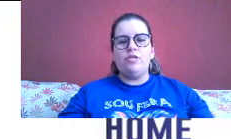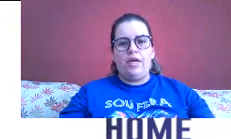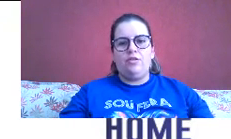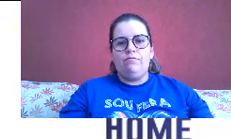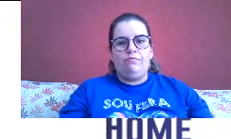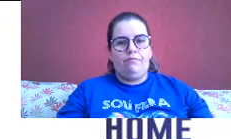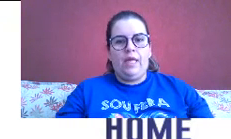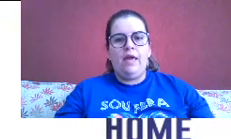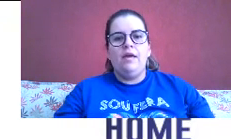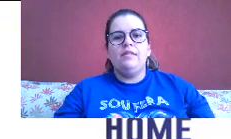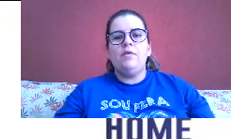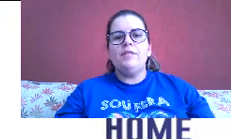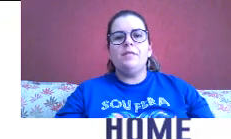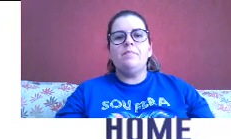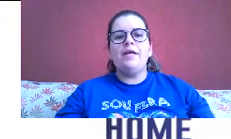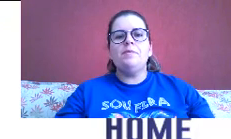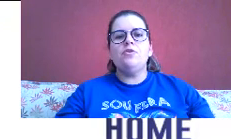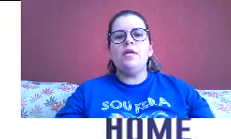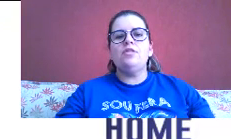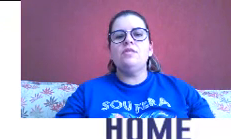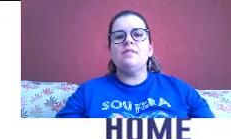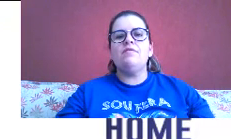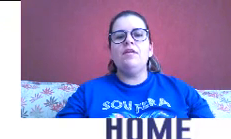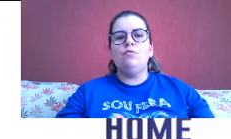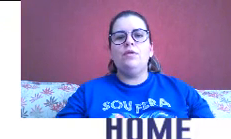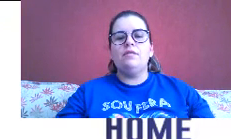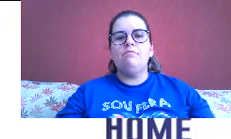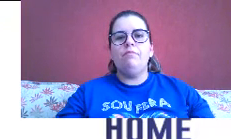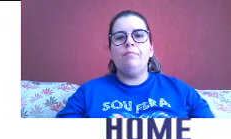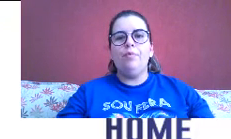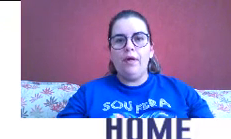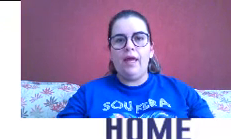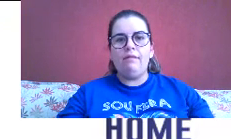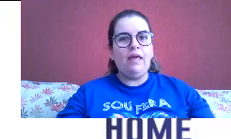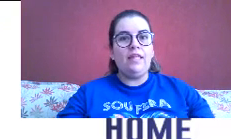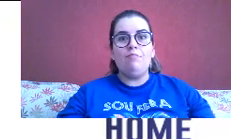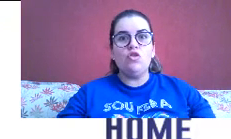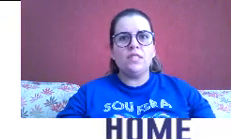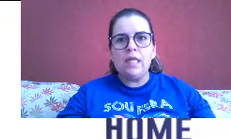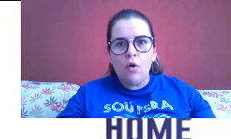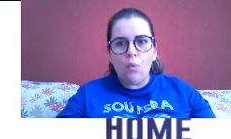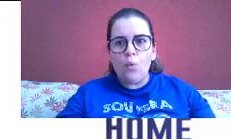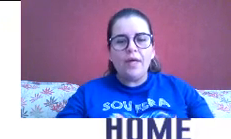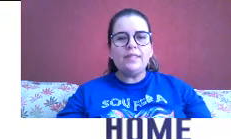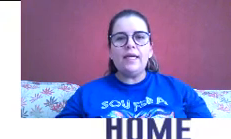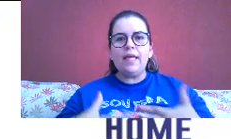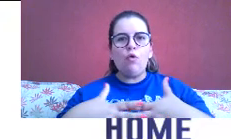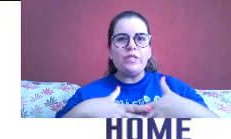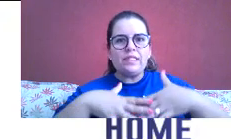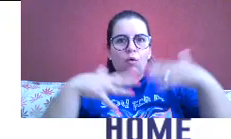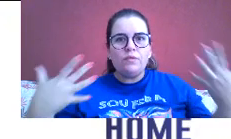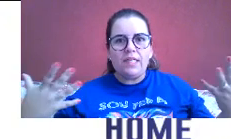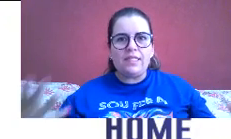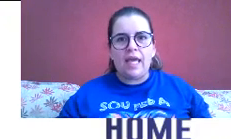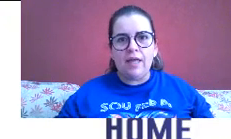heróis gente né são as principais personagens das aventuras porque tem que ter emoção tem que ter